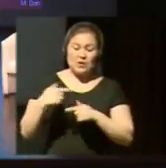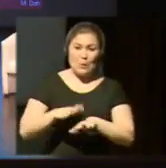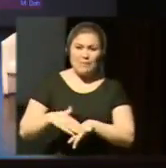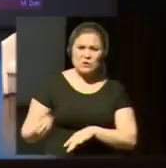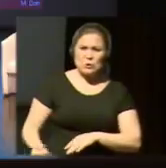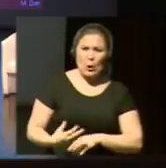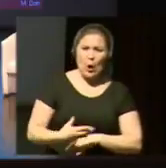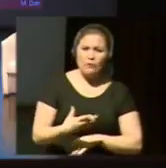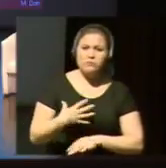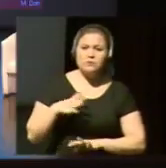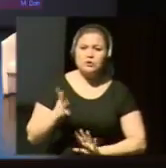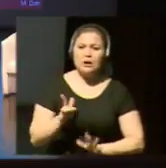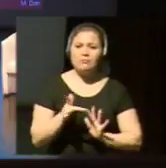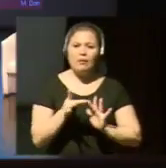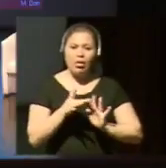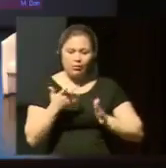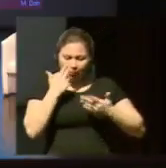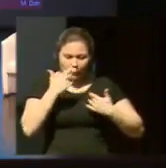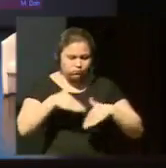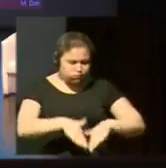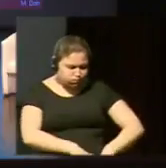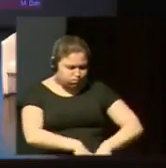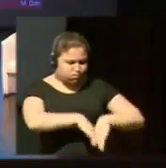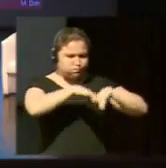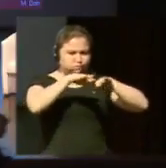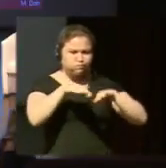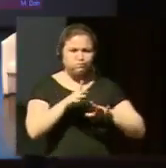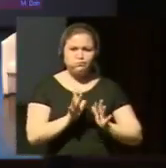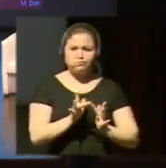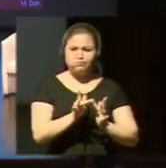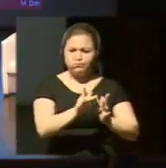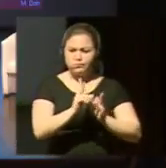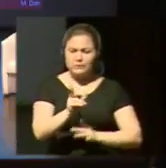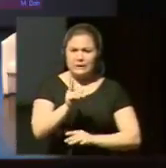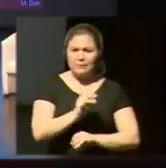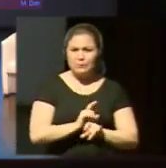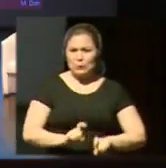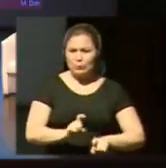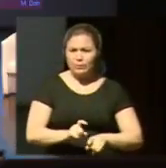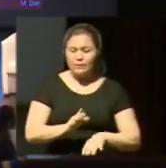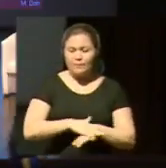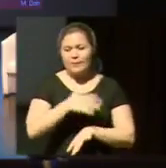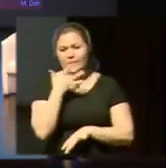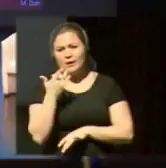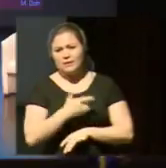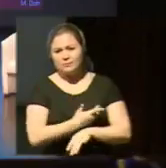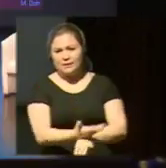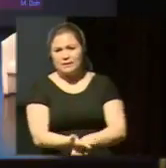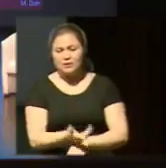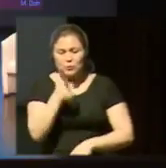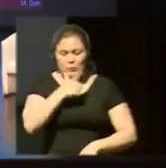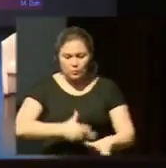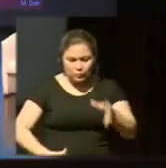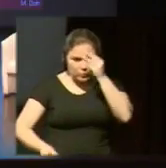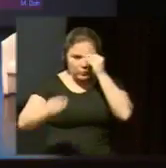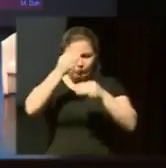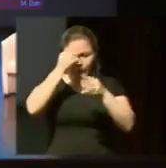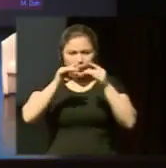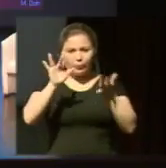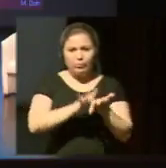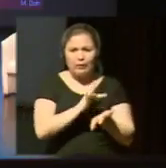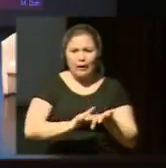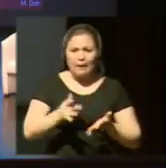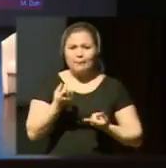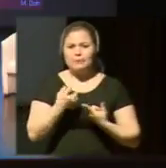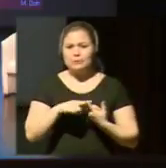que já se tinham contato, se criaram com o computador, têm muito mais facilidade, mais tarde, de adquirir um tablet,